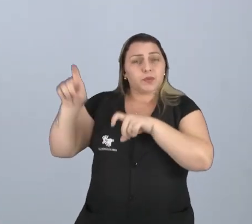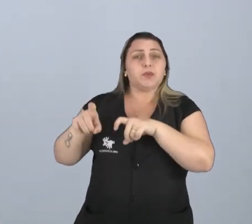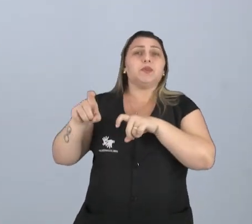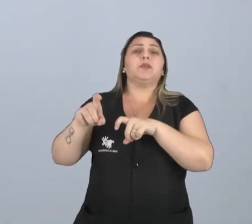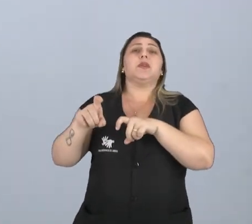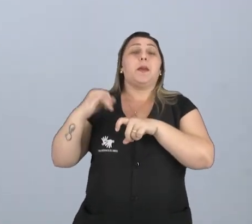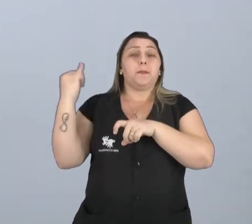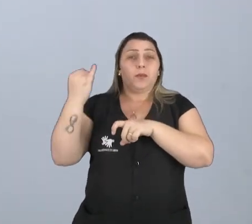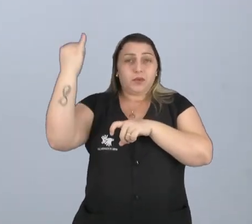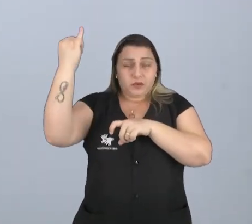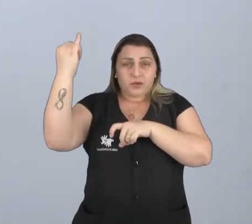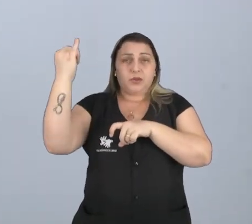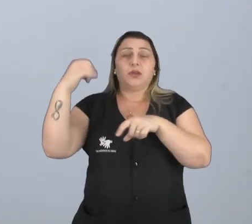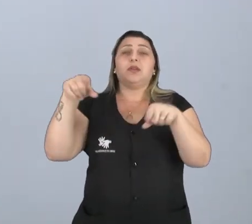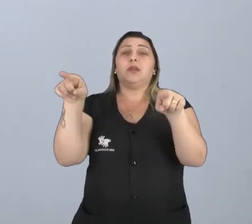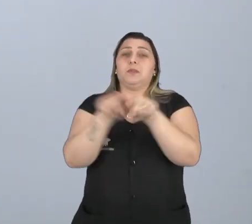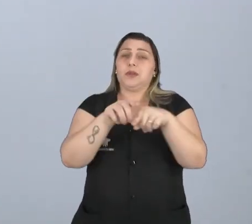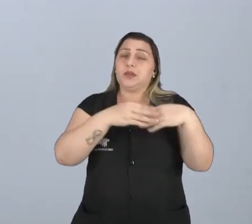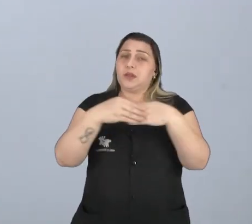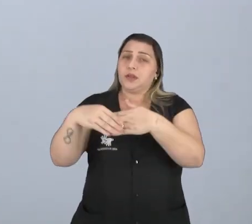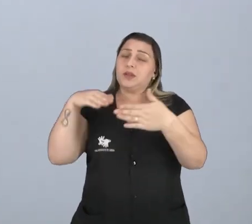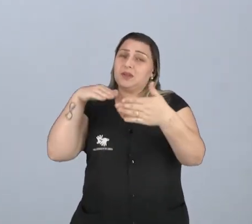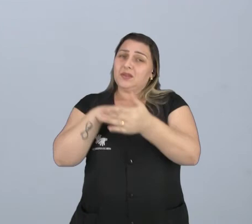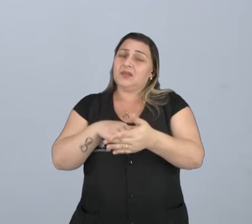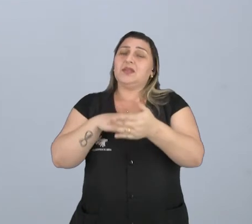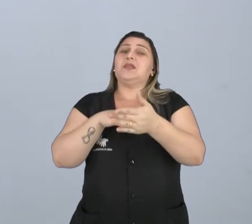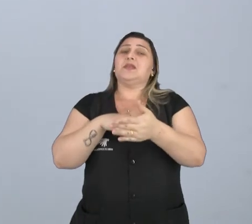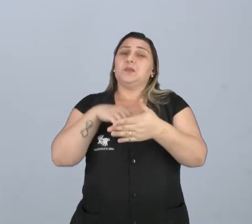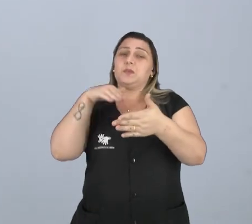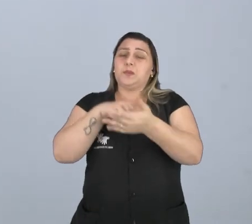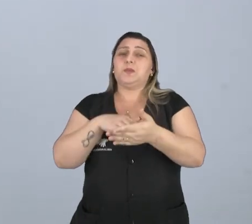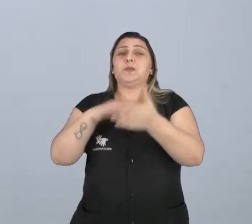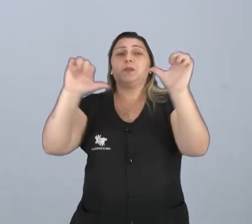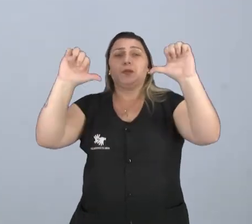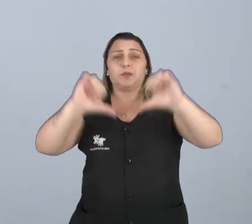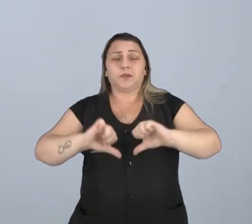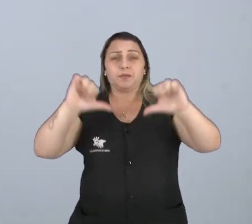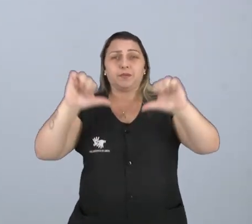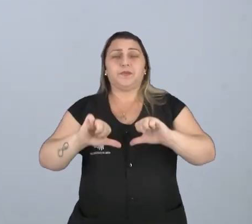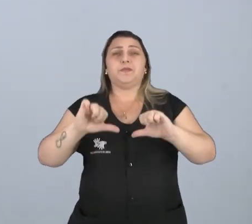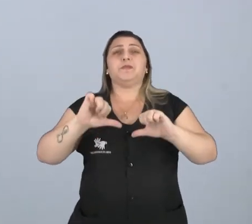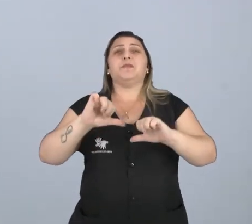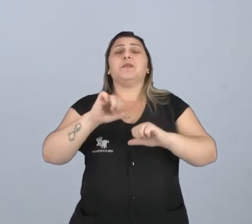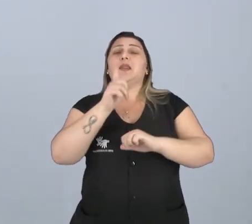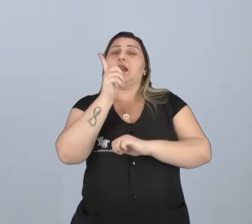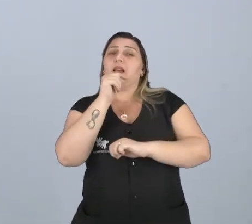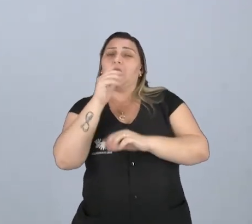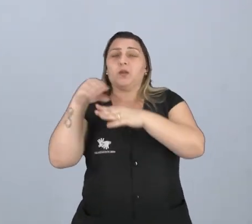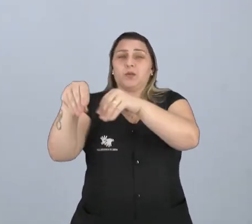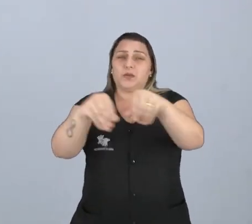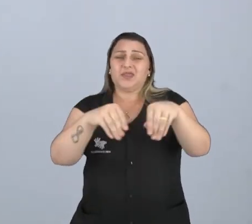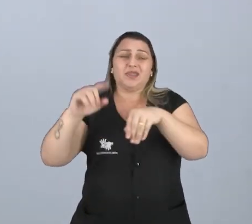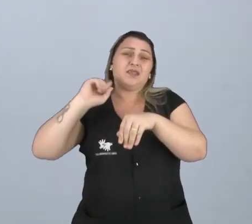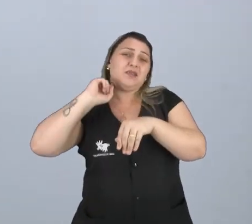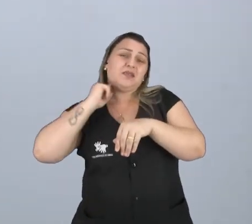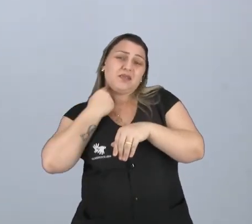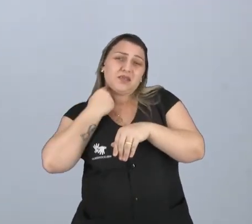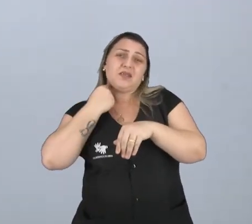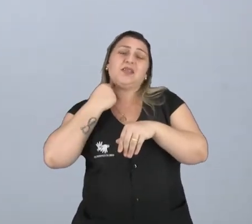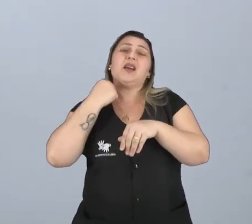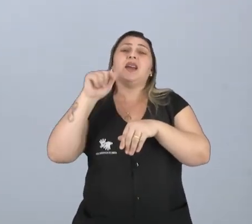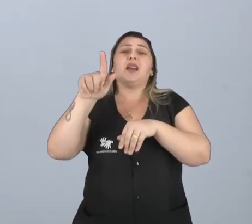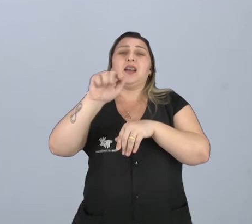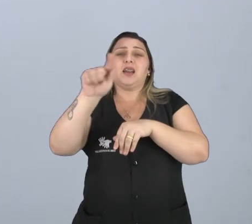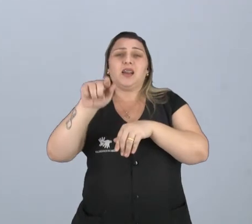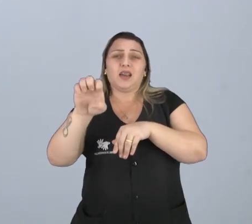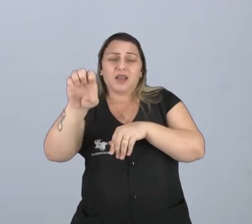ser importante, ela também traz impactos negativos. Nós temos poluição de corpos de água, poluição do solo, liberação de